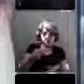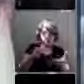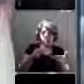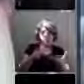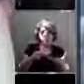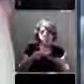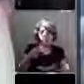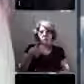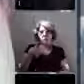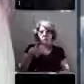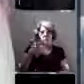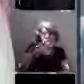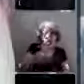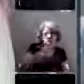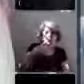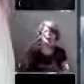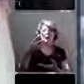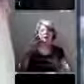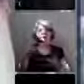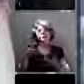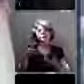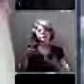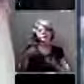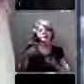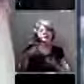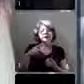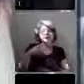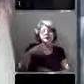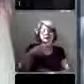Pesquisa 74.